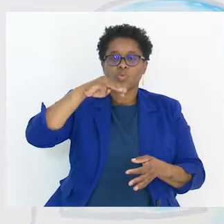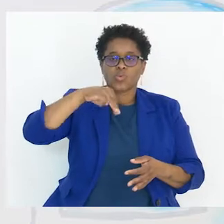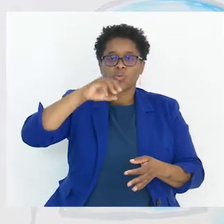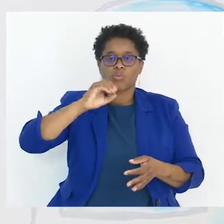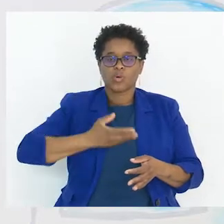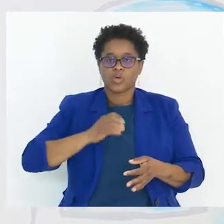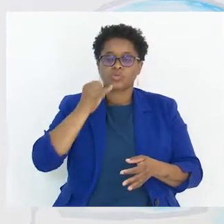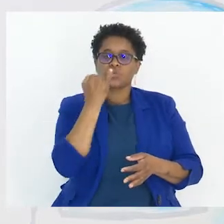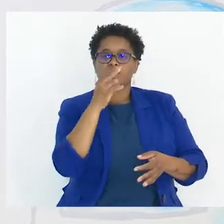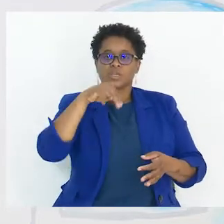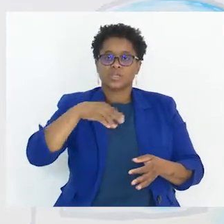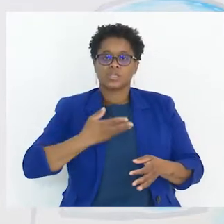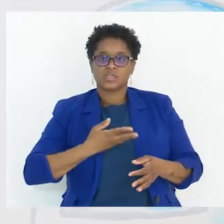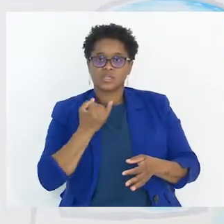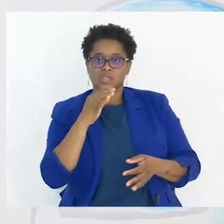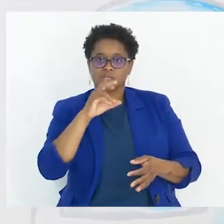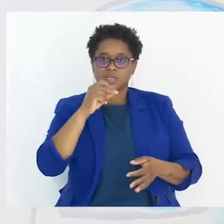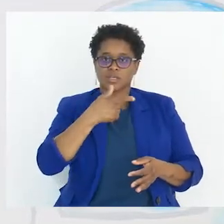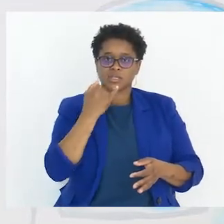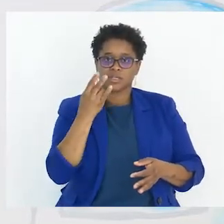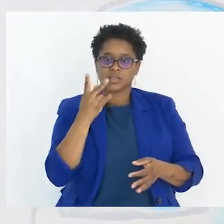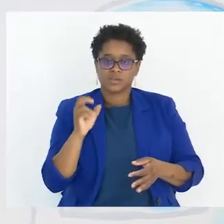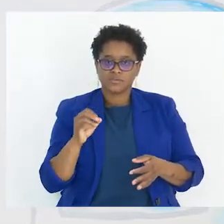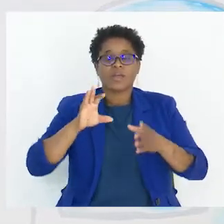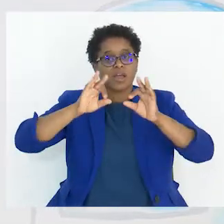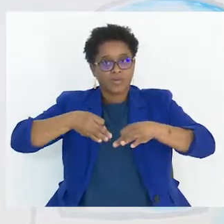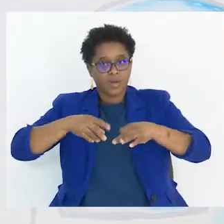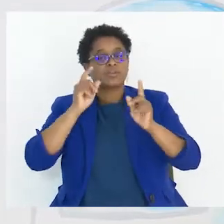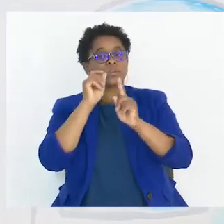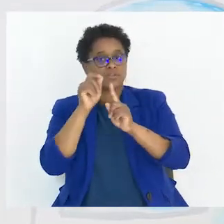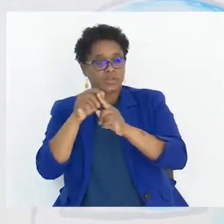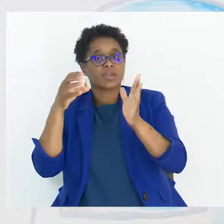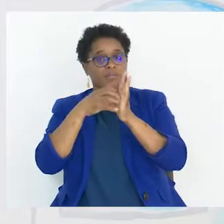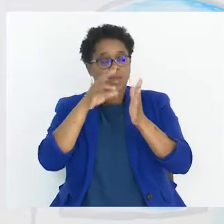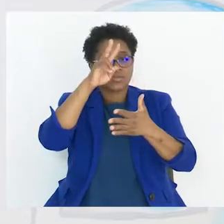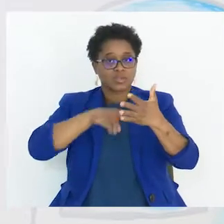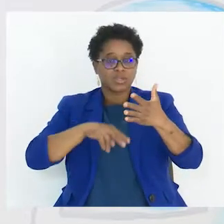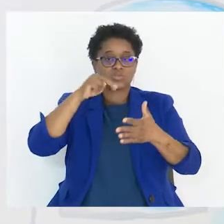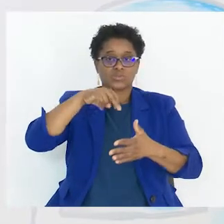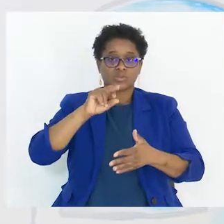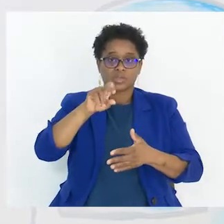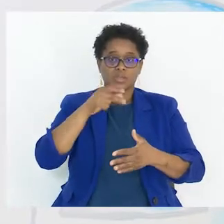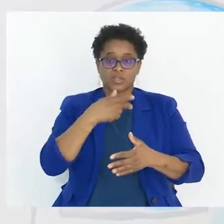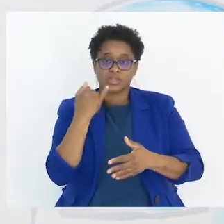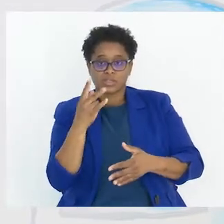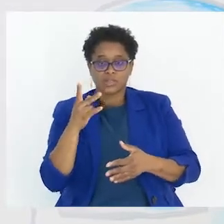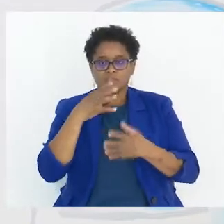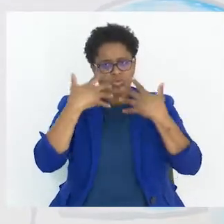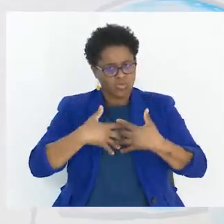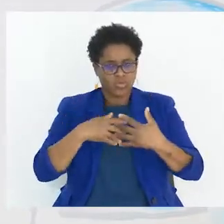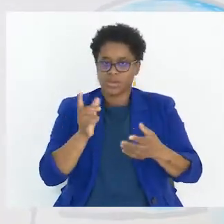de identificar as marcas de um texto narrativo. Dúvidas? Não há. Muito